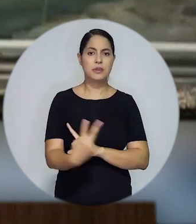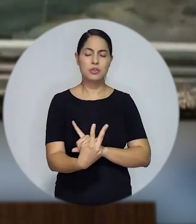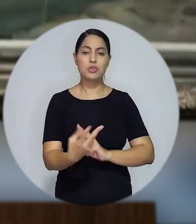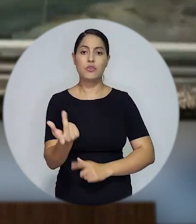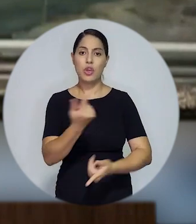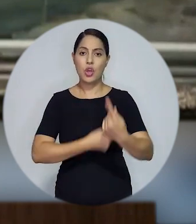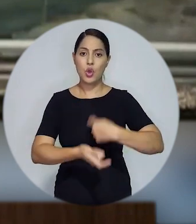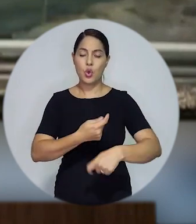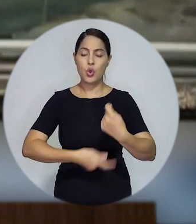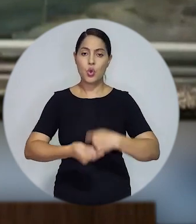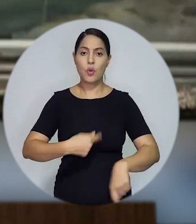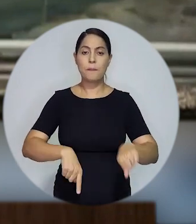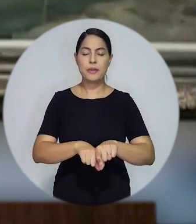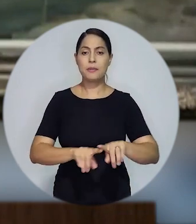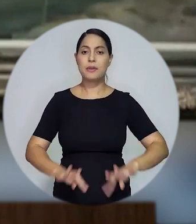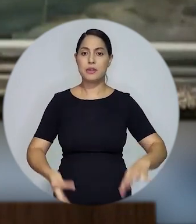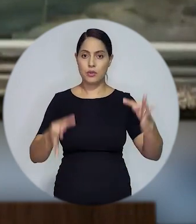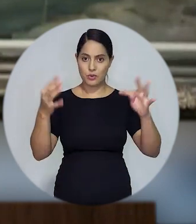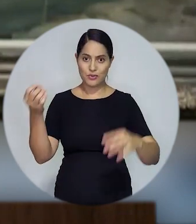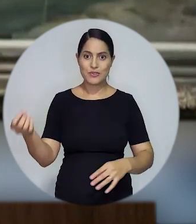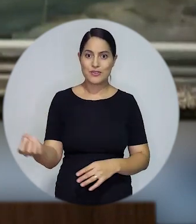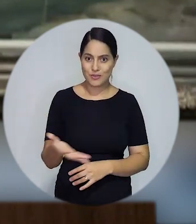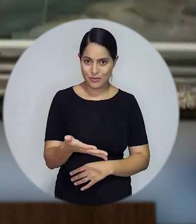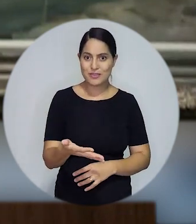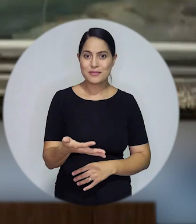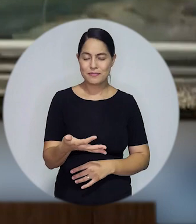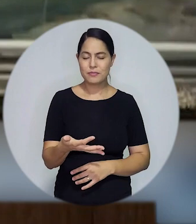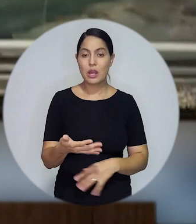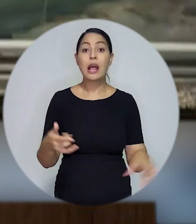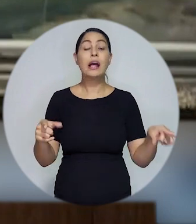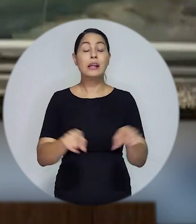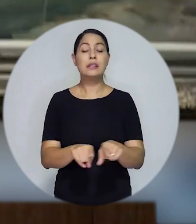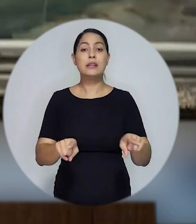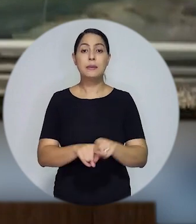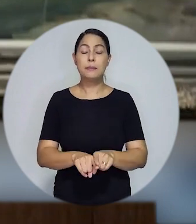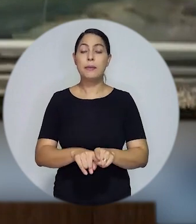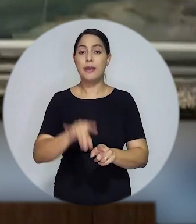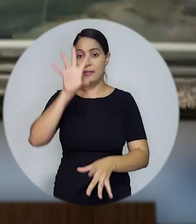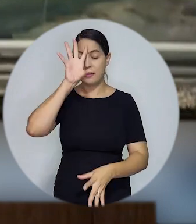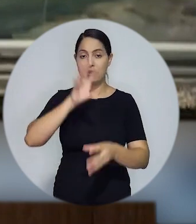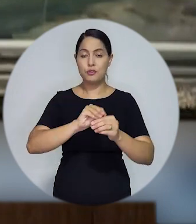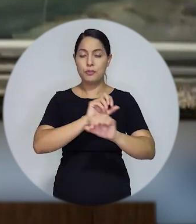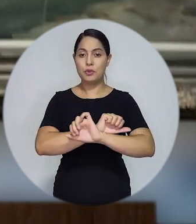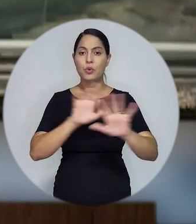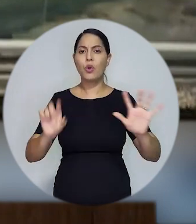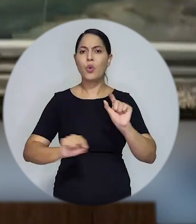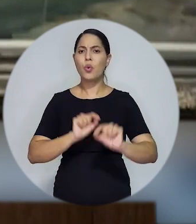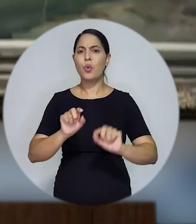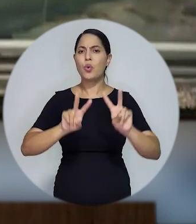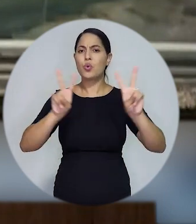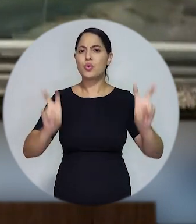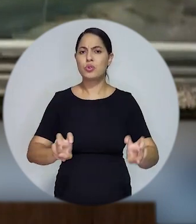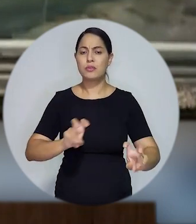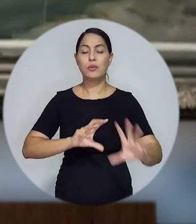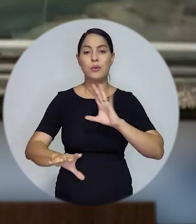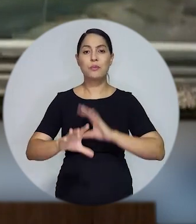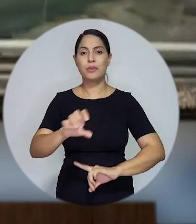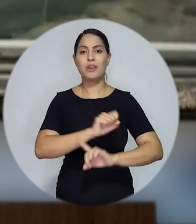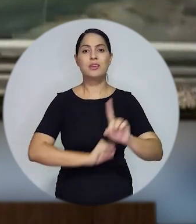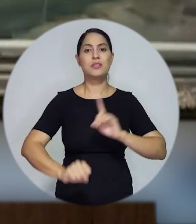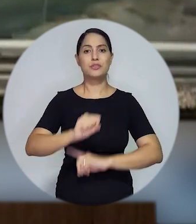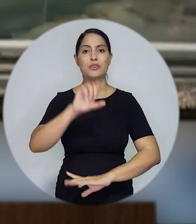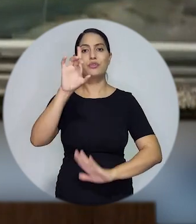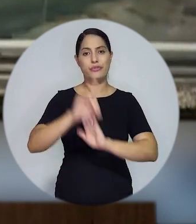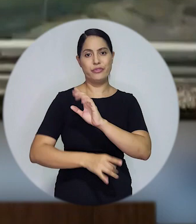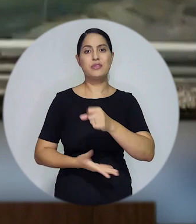econômica, bastante dependente da adaptação e do uso de novas tecnologias. Além disso, é imperativo compreender a